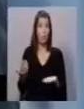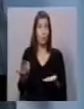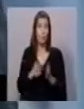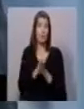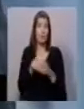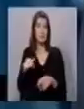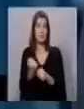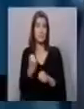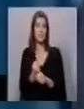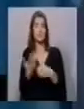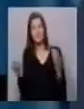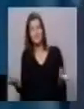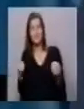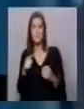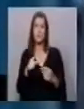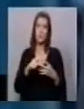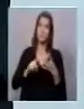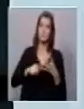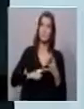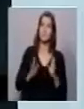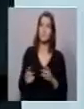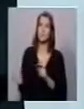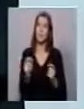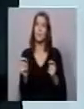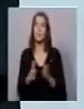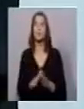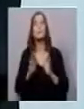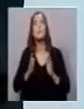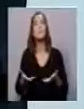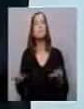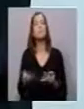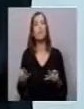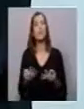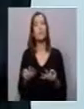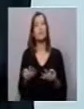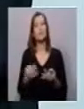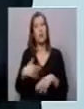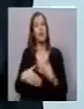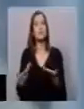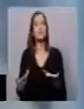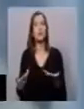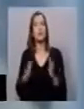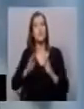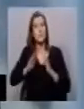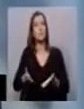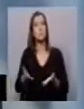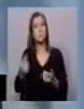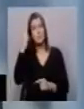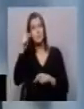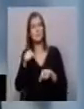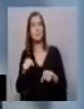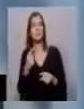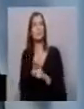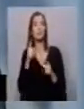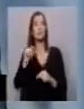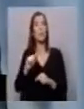prestam. Portanto, são estas as questões que hoje têm que estar em cima da mesa, que precisam de ser avançadas, que precisam de ser consideradas, até porque há uma